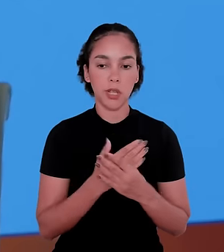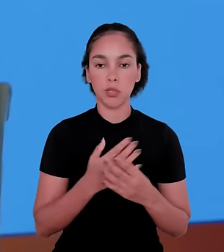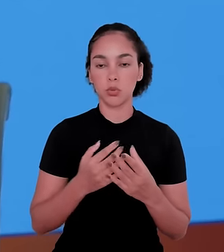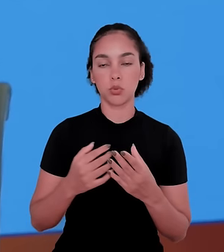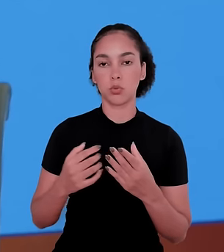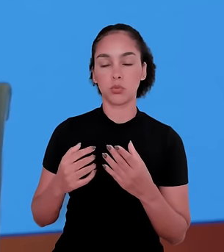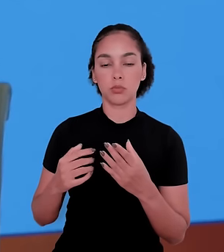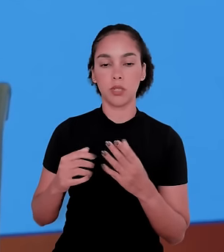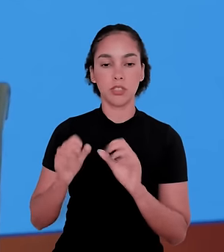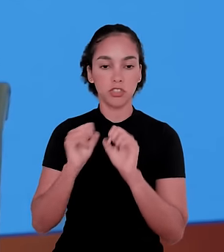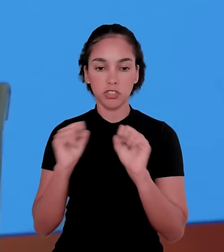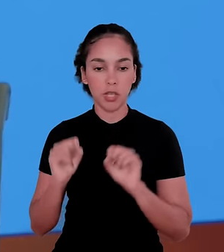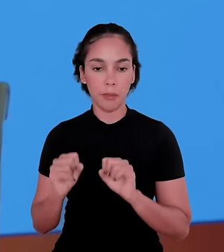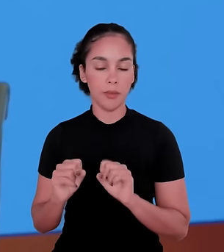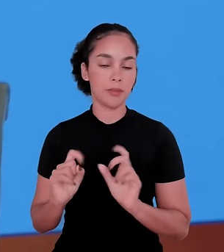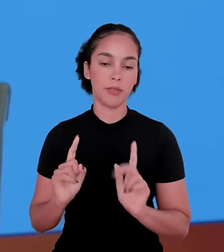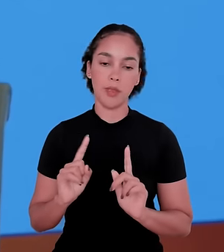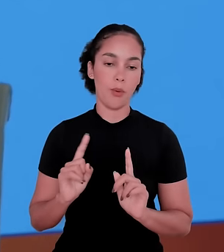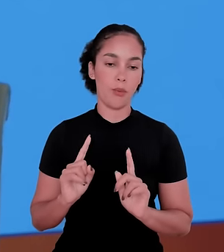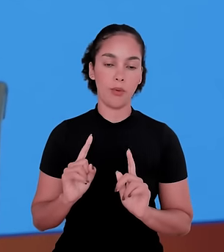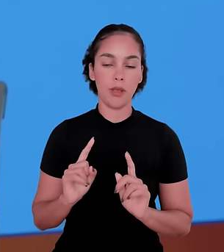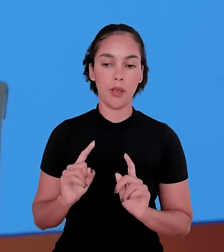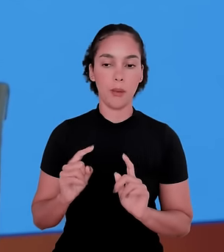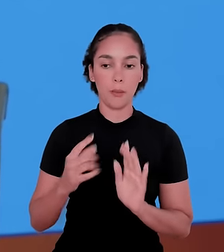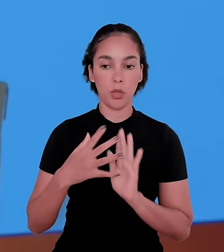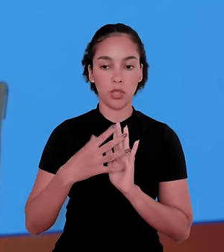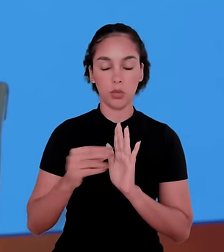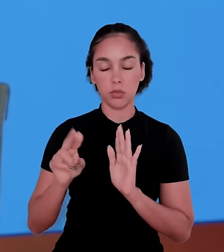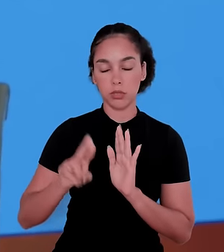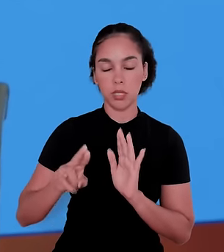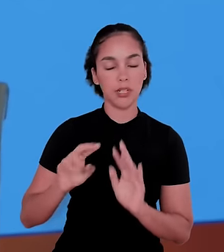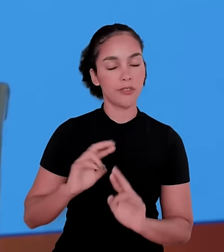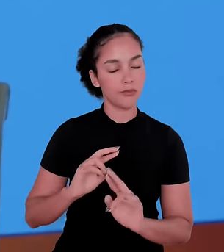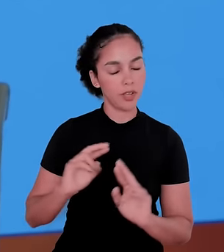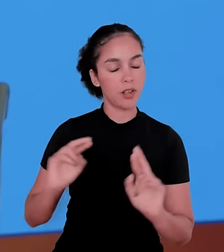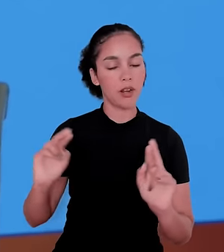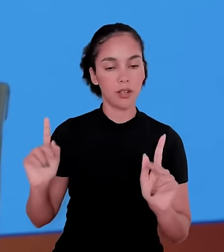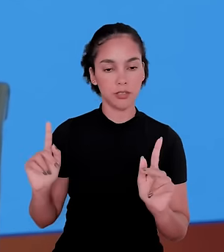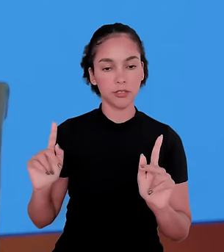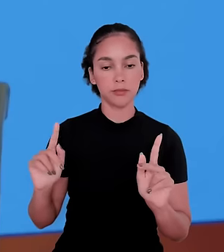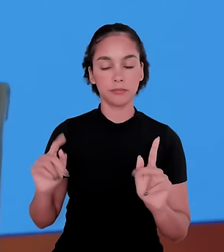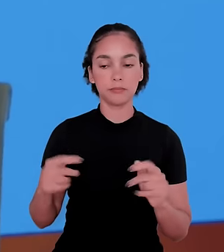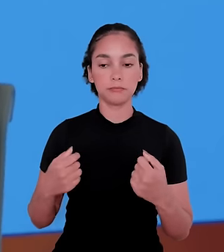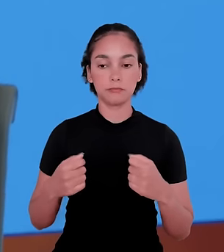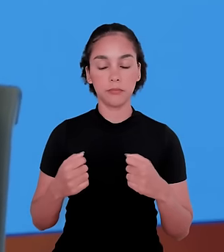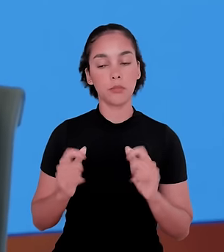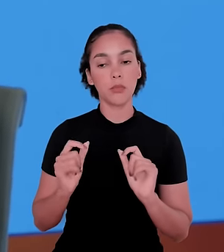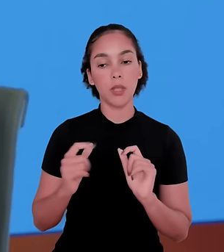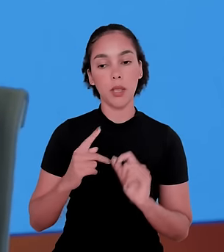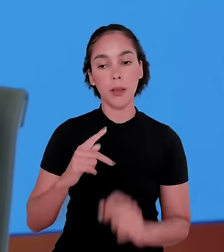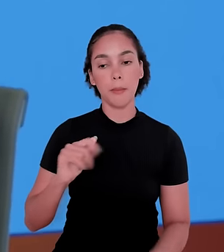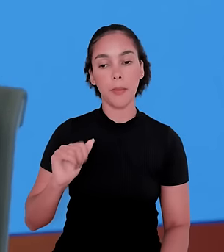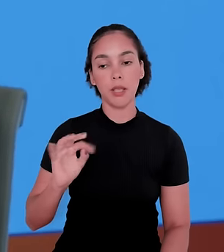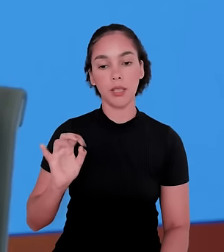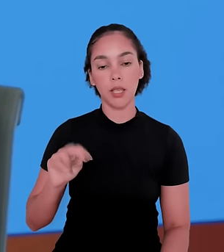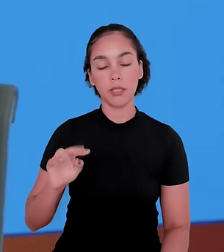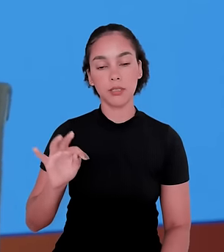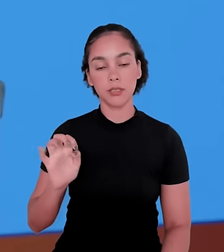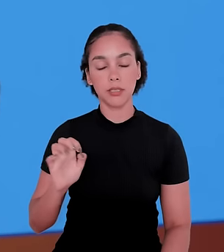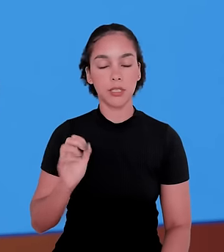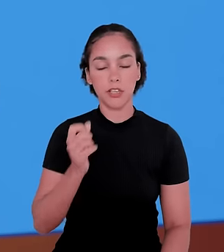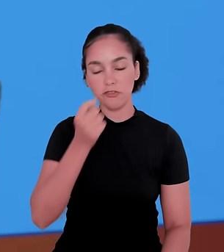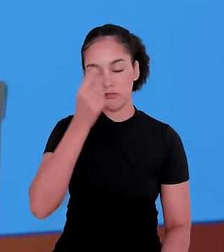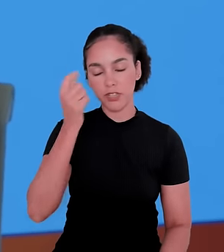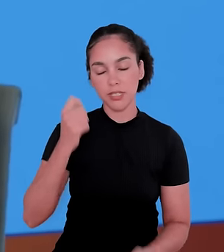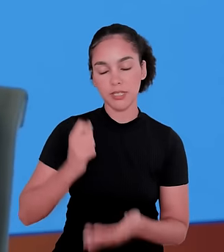sistema nada disso é modelo de utilidade isso se você quiser você protege por patente de invenção e o modelo de utilidade você fica